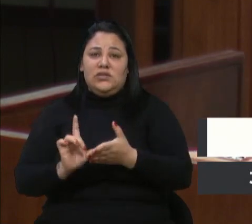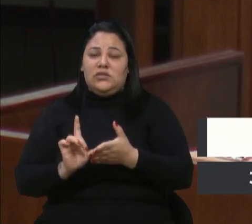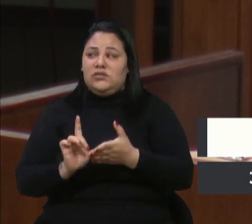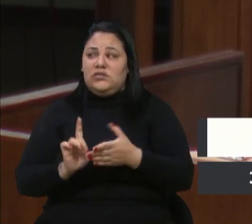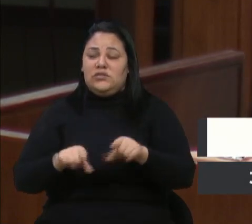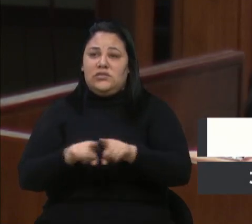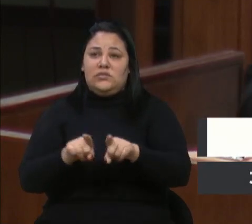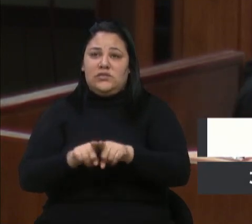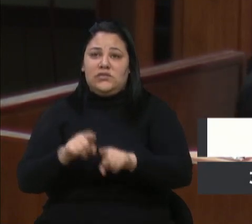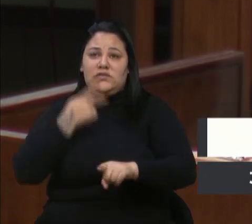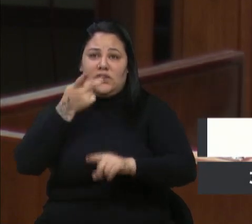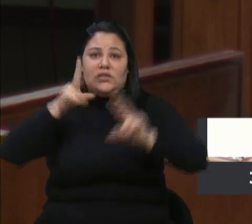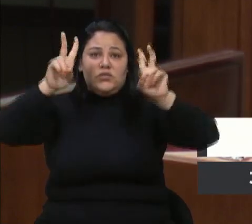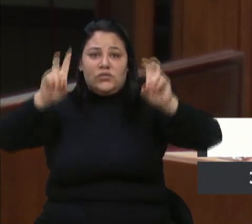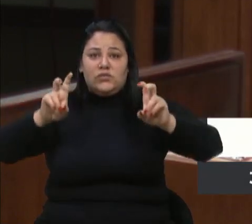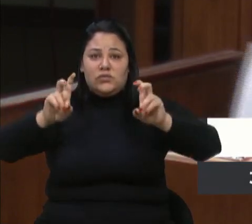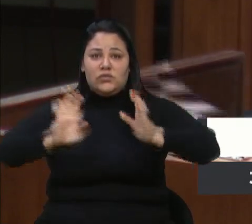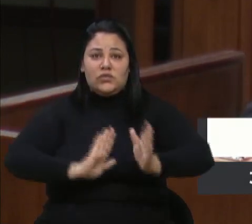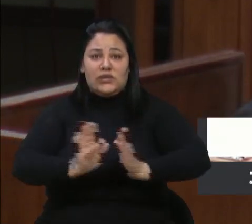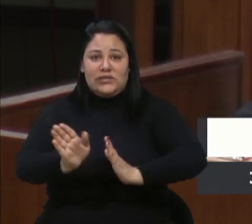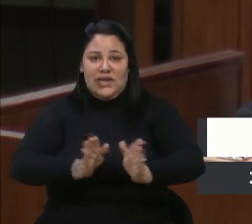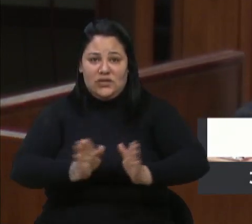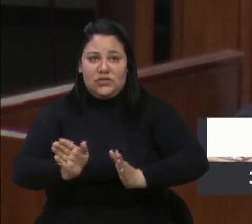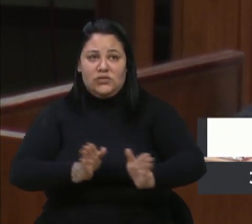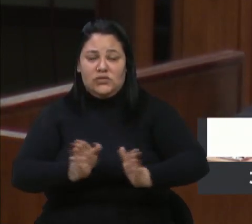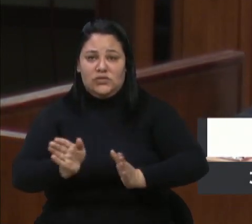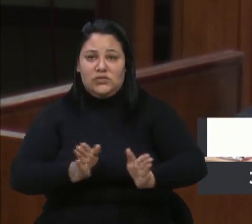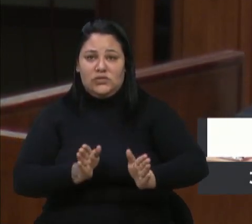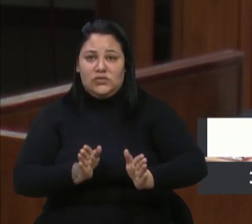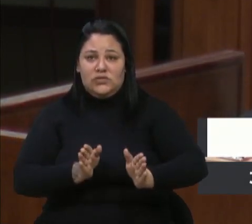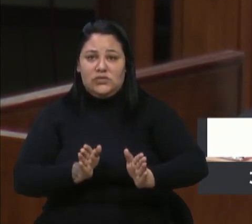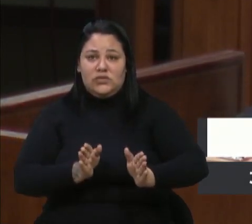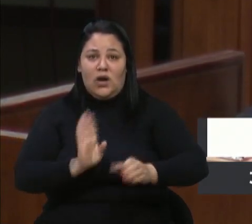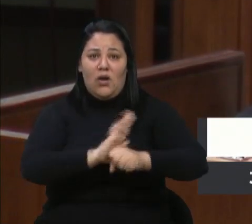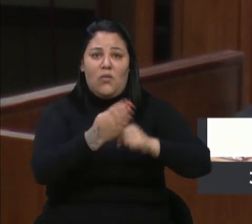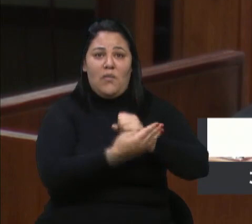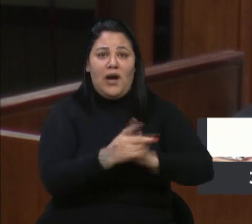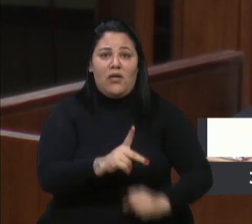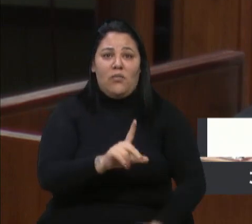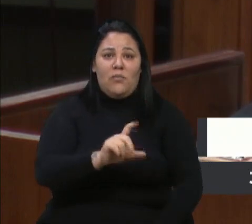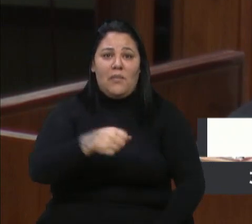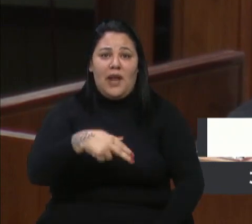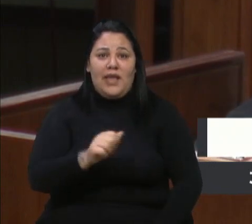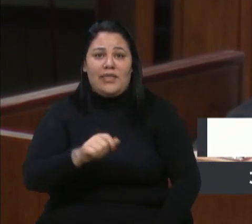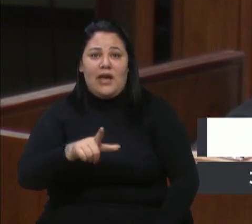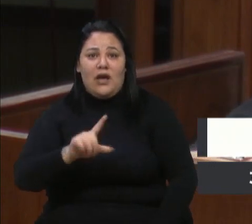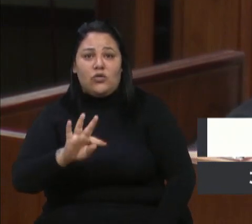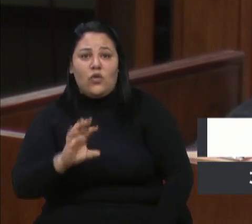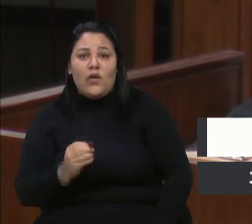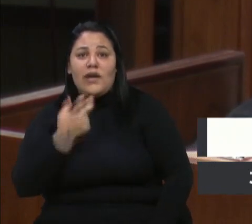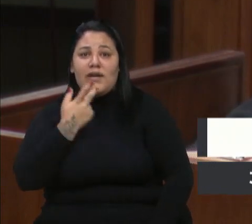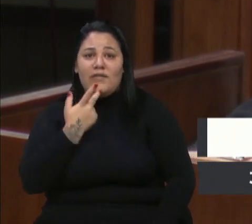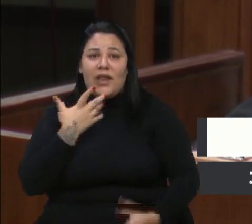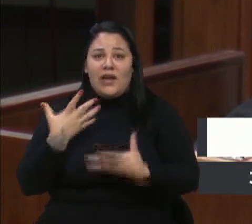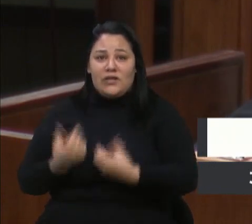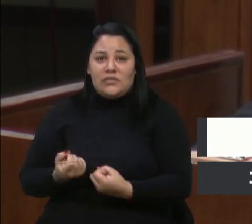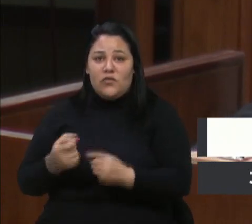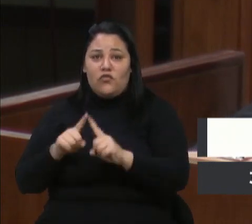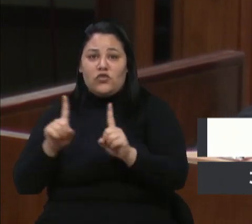no assunto do acesso ao Planalto, quero dizer que também recebi um servidor